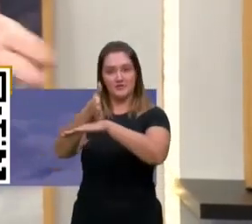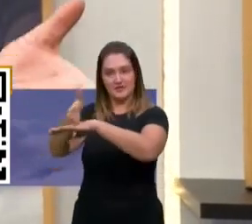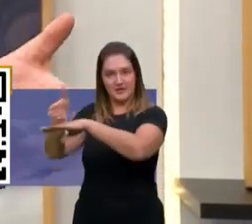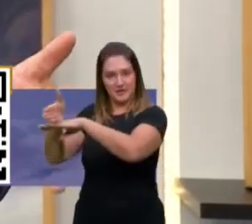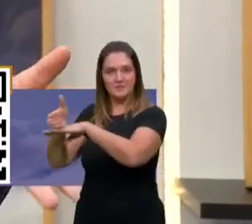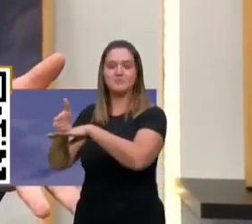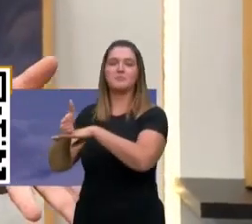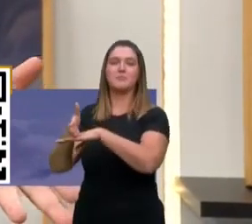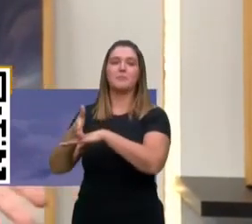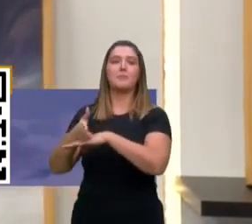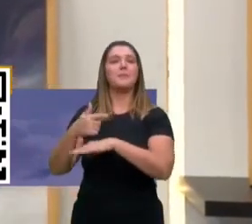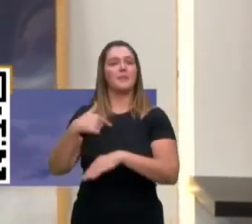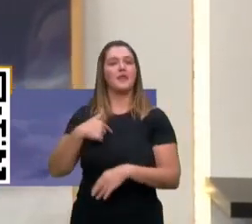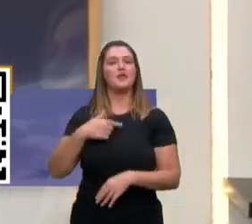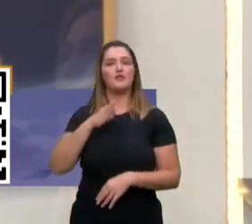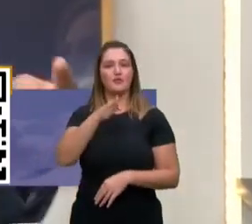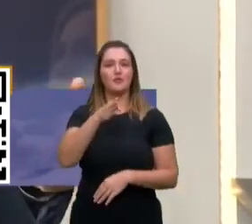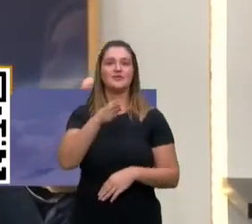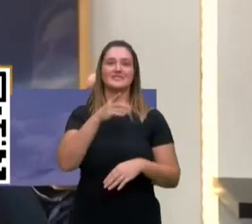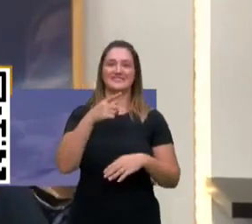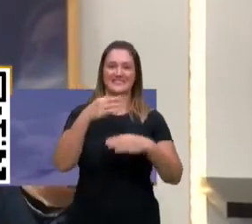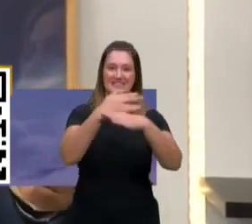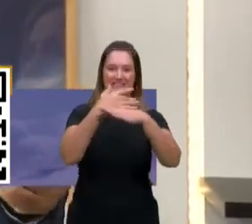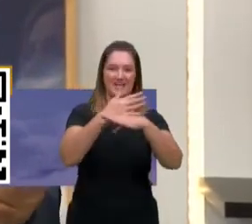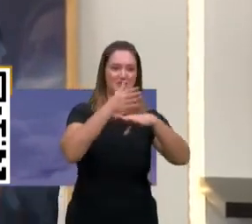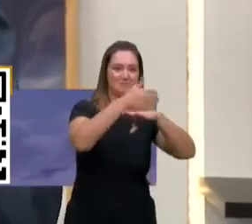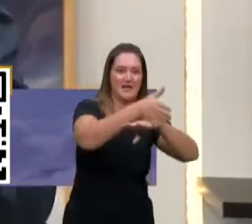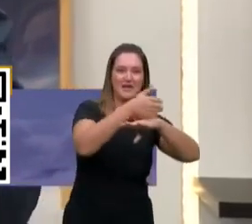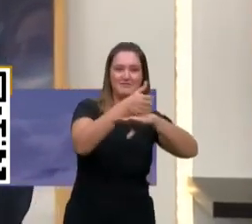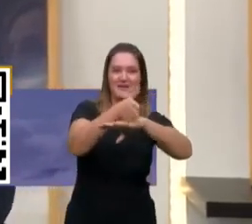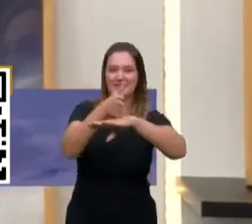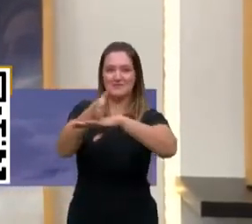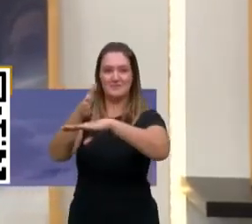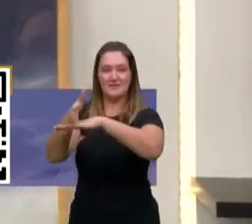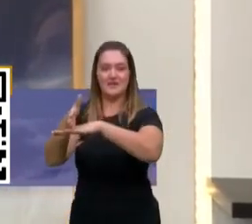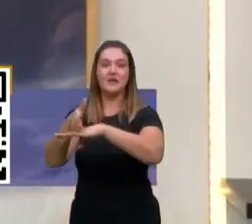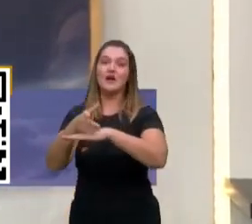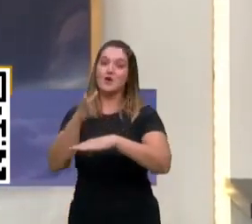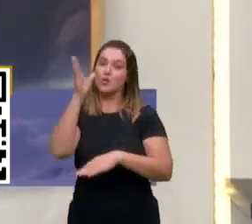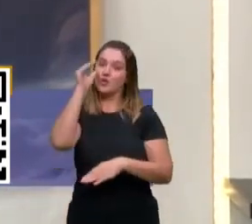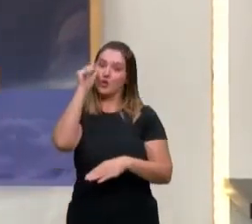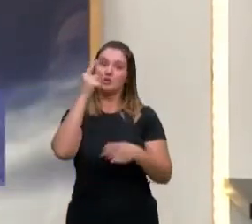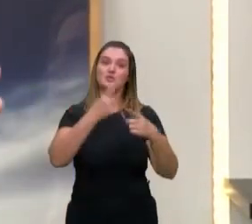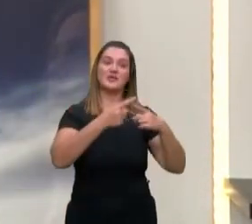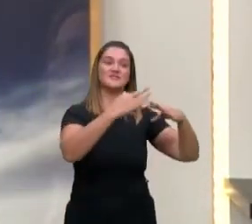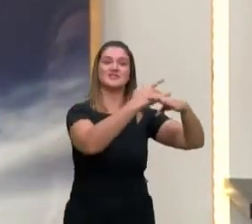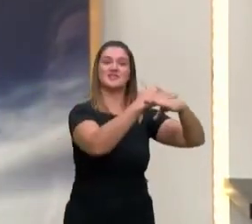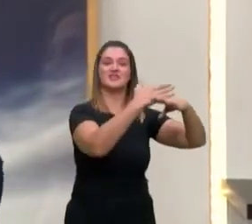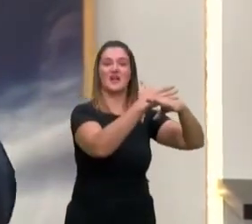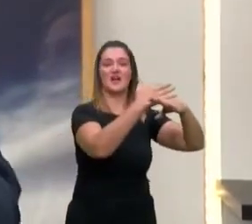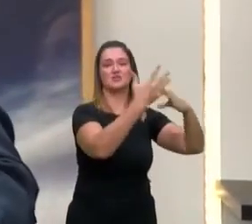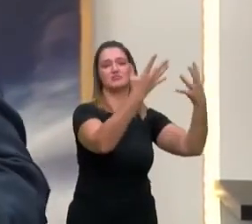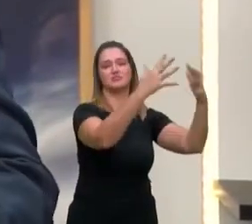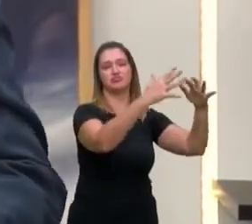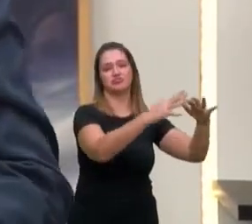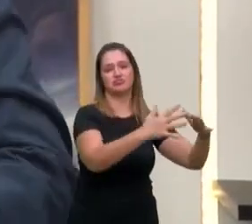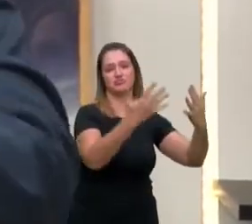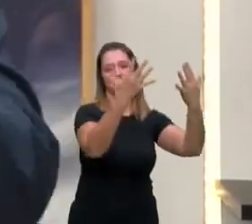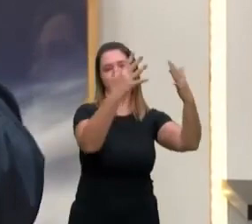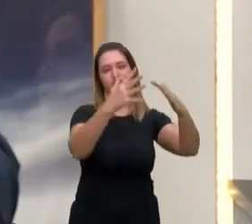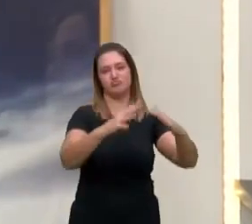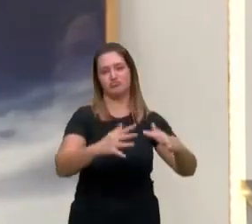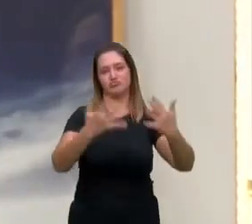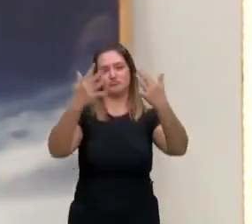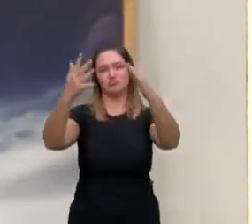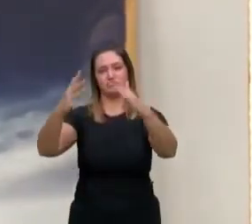a região da Turquia. Sim. Eu estive nas 7 cidades. É curioso, porque lá não existem mais essas cidades como estão na Bíblia.